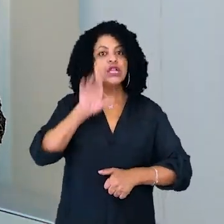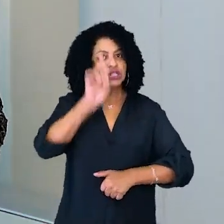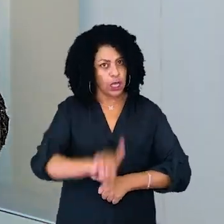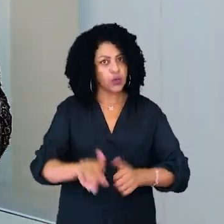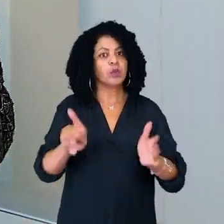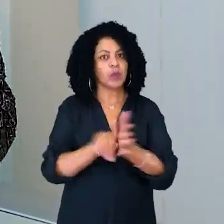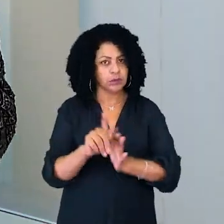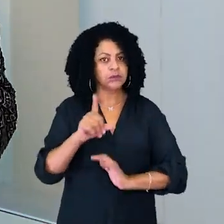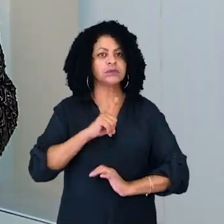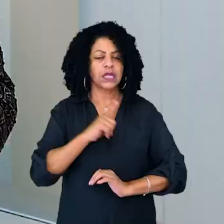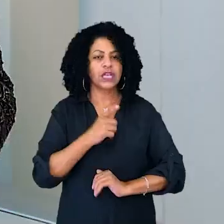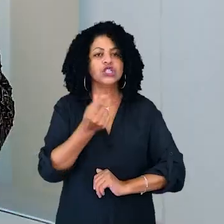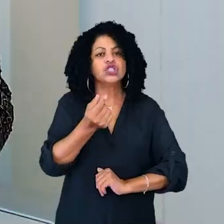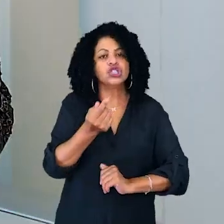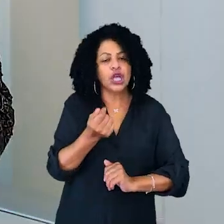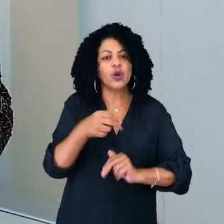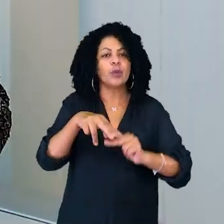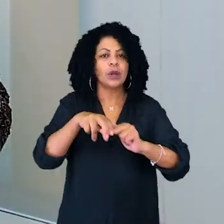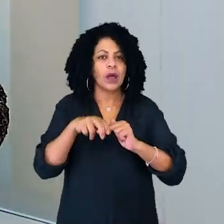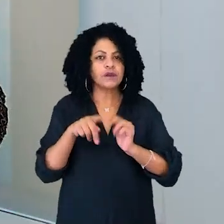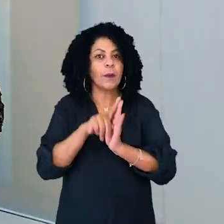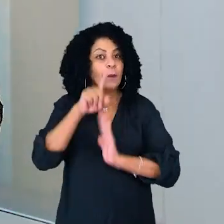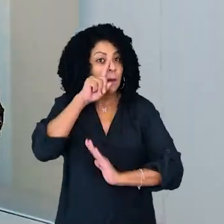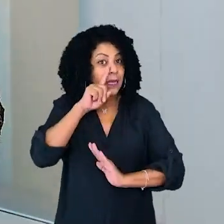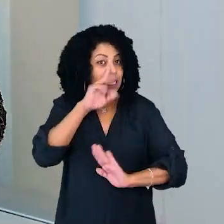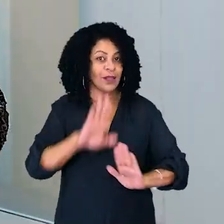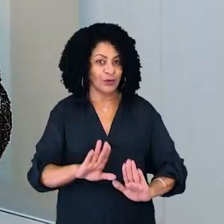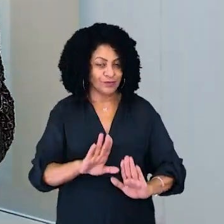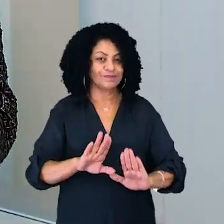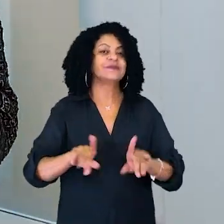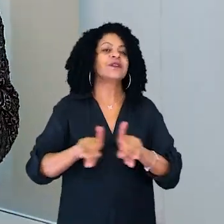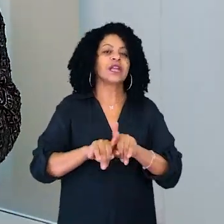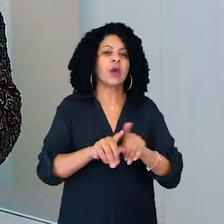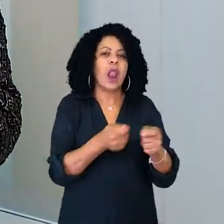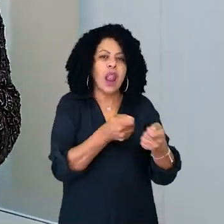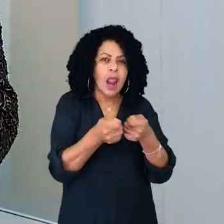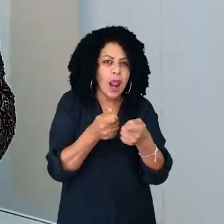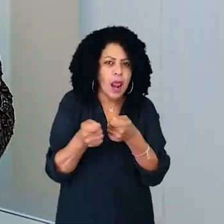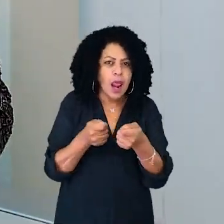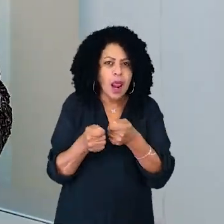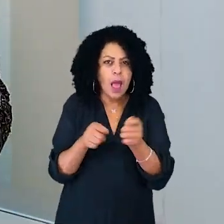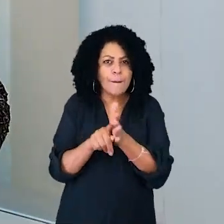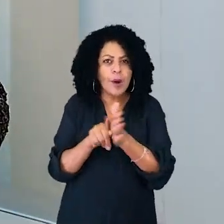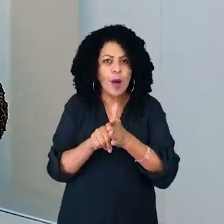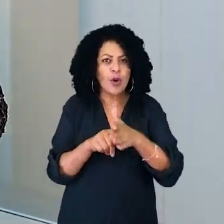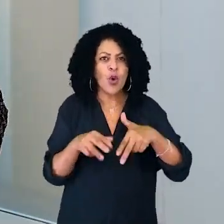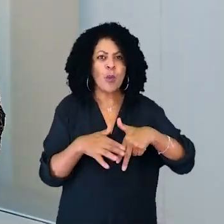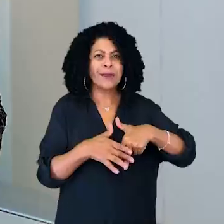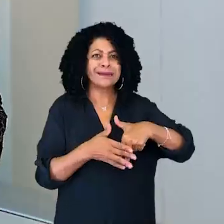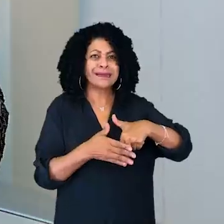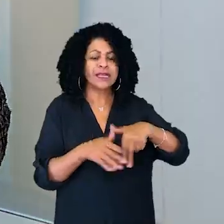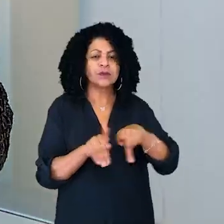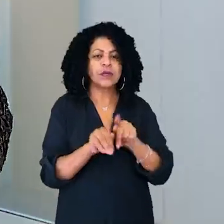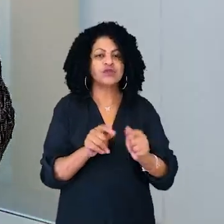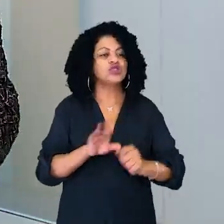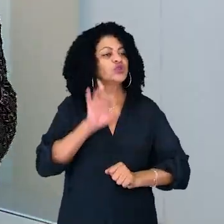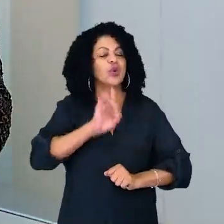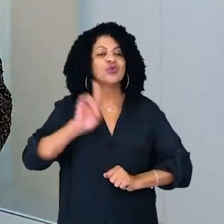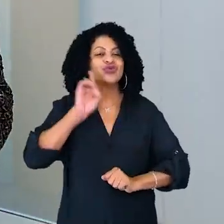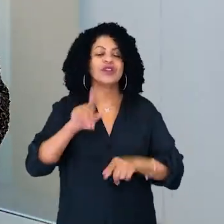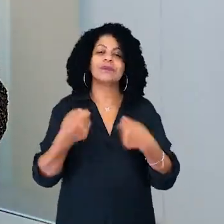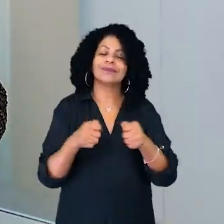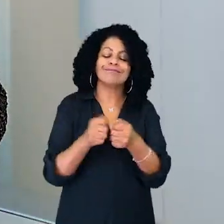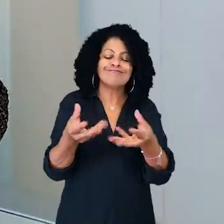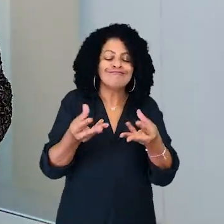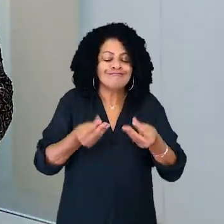Na justiça, ele argumentou que o ato anestésico exige manipulação contínua do paciente, de forma dinâmica. Por